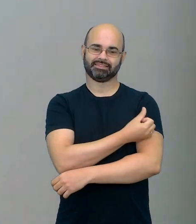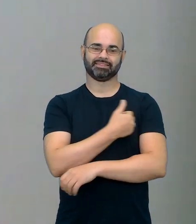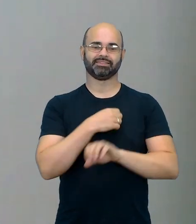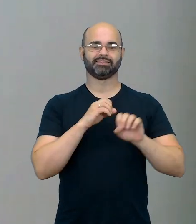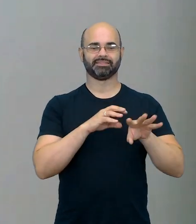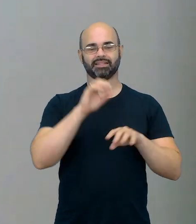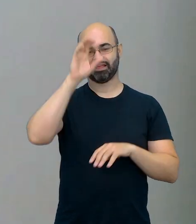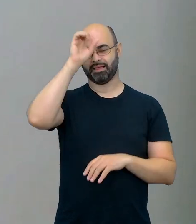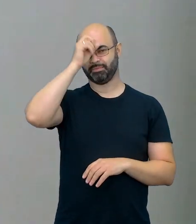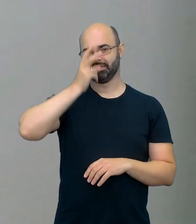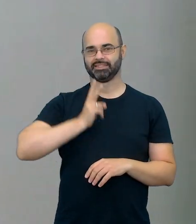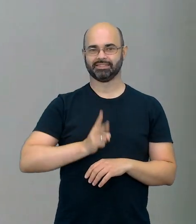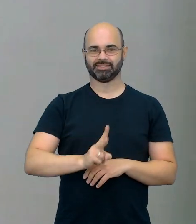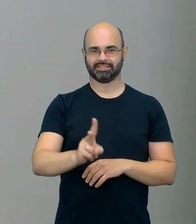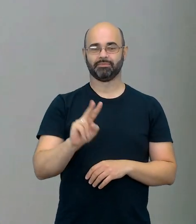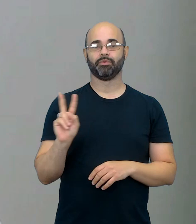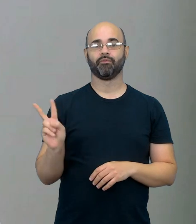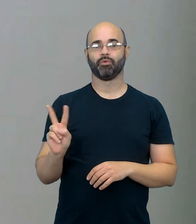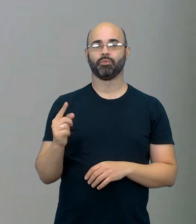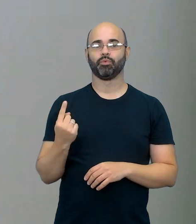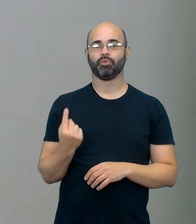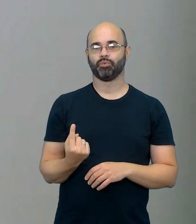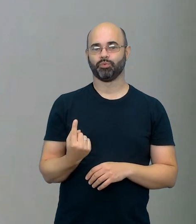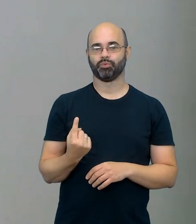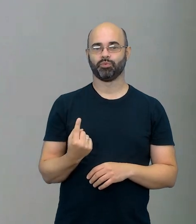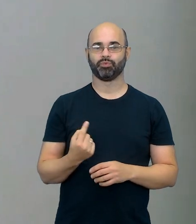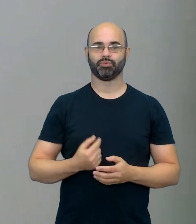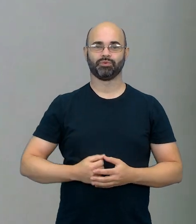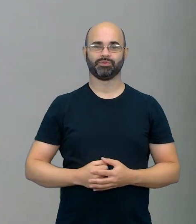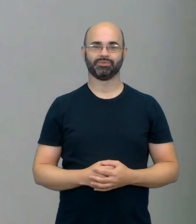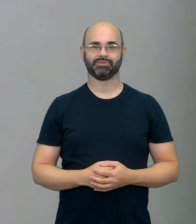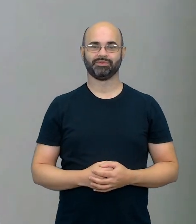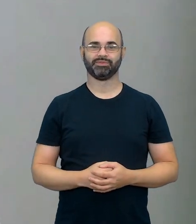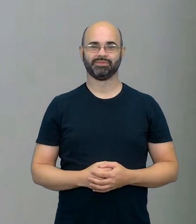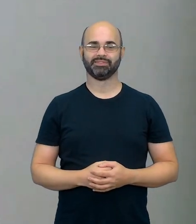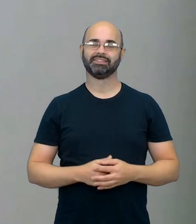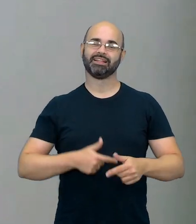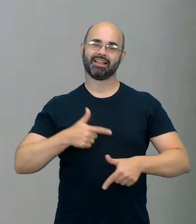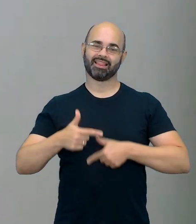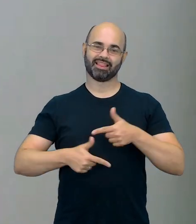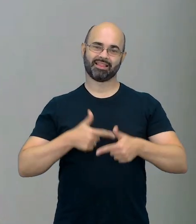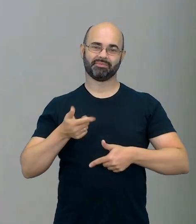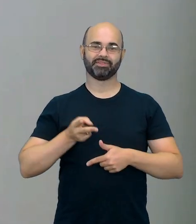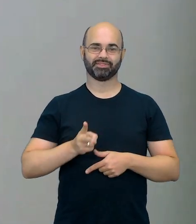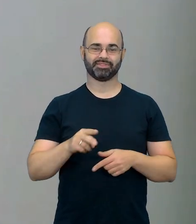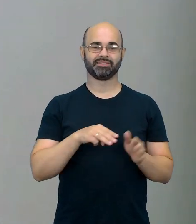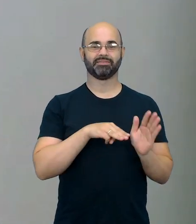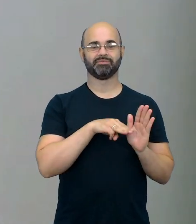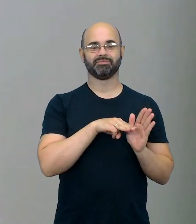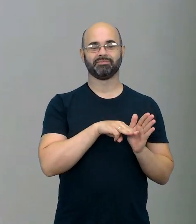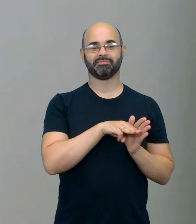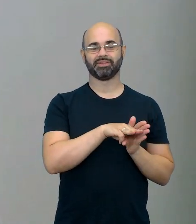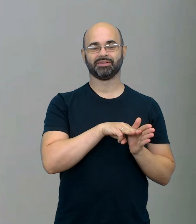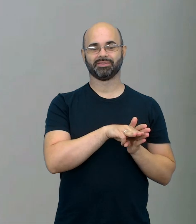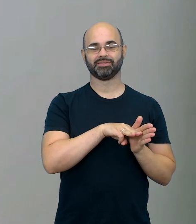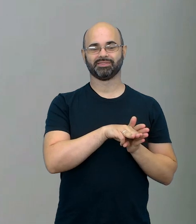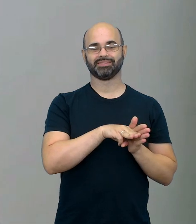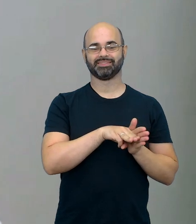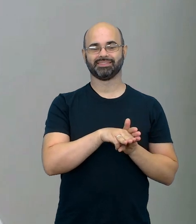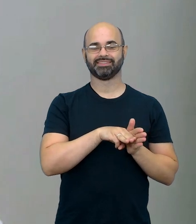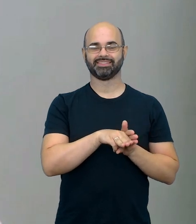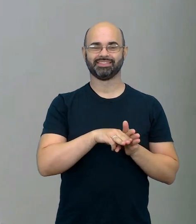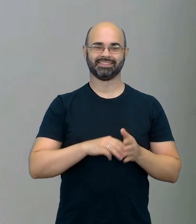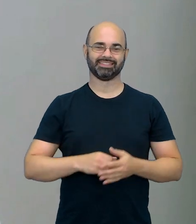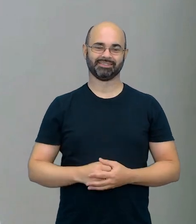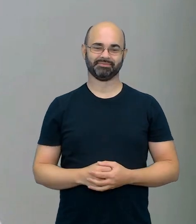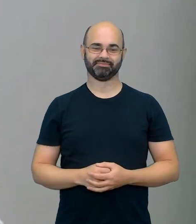Aprender Sempre, volume 1, e vamos dar continuidade no nosso trabalho, metodologia e sugestões de trabalho para vocês.